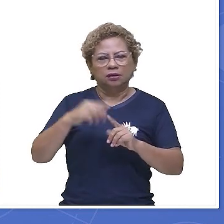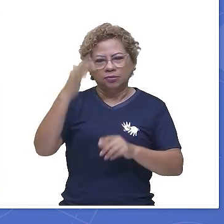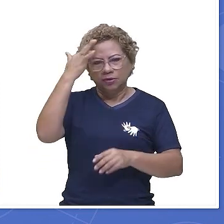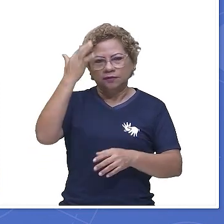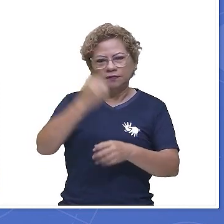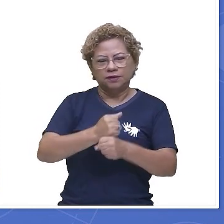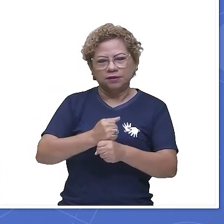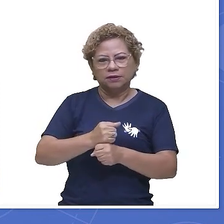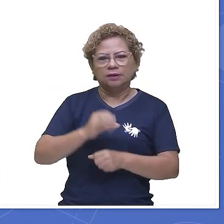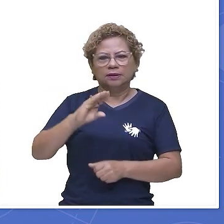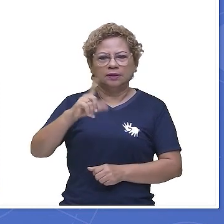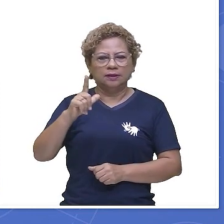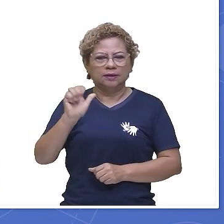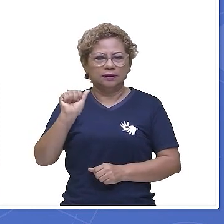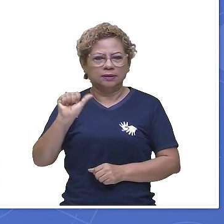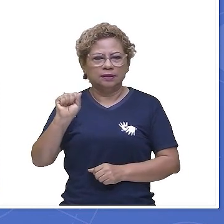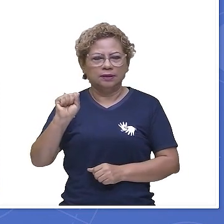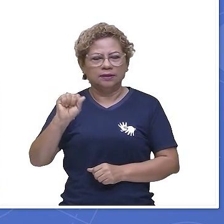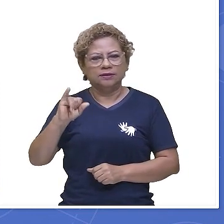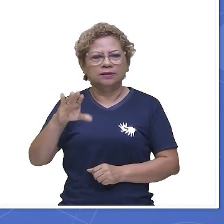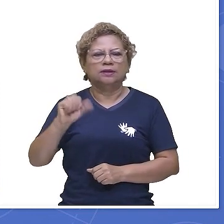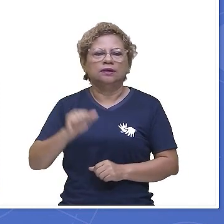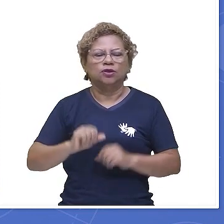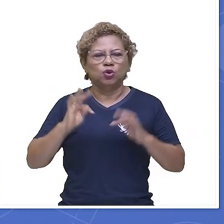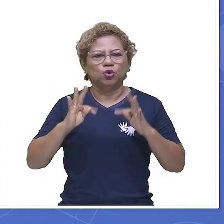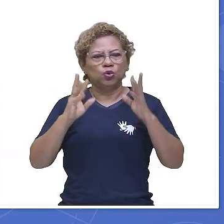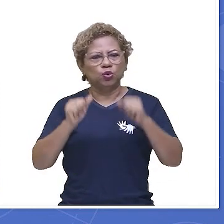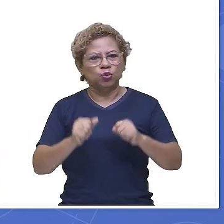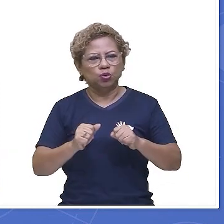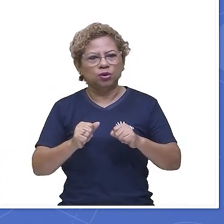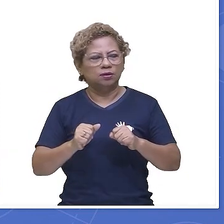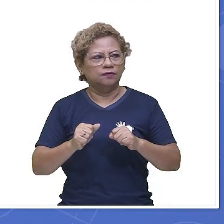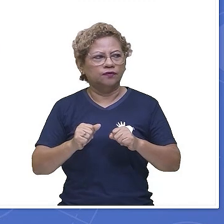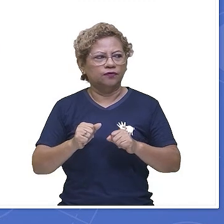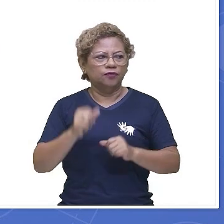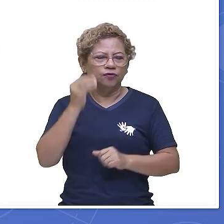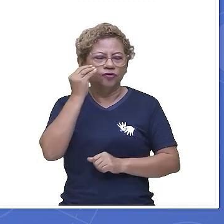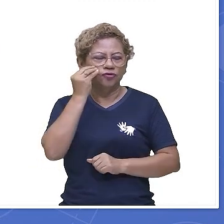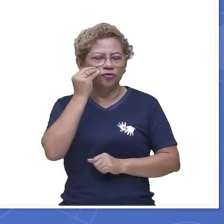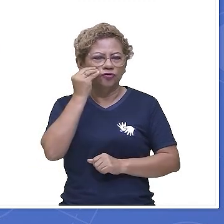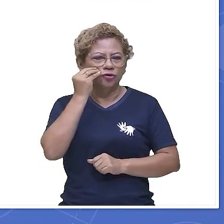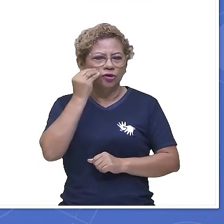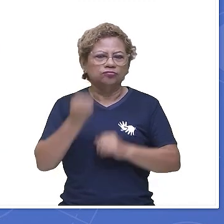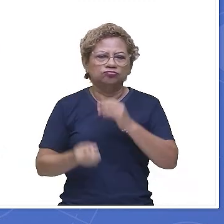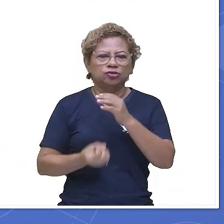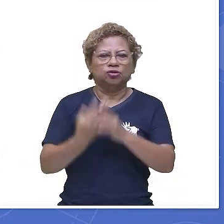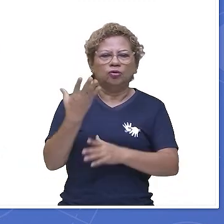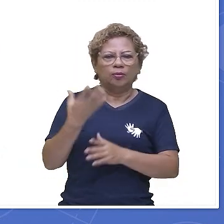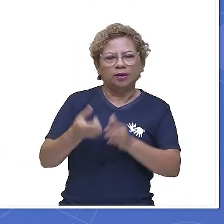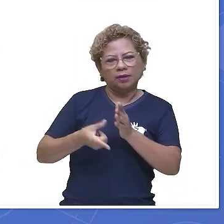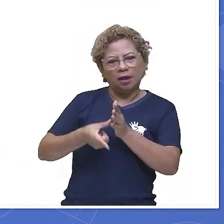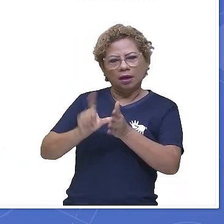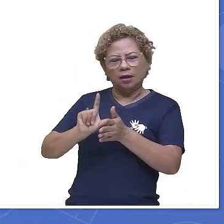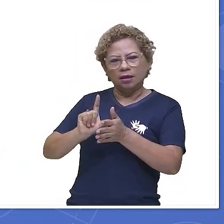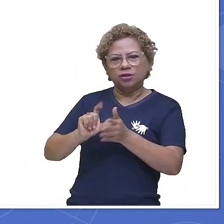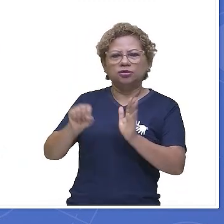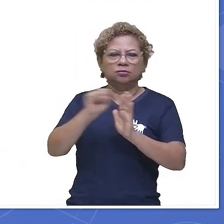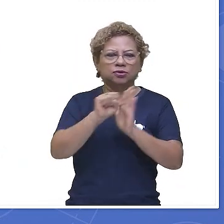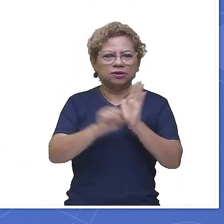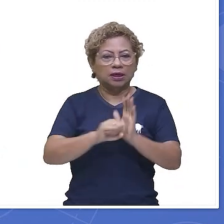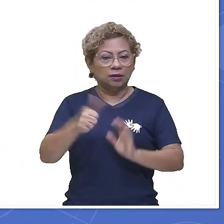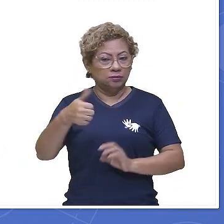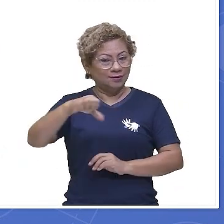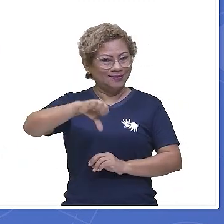resposta é a seguinte: tudo aquilo que foi descoberto e difundido no ramo da física até antes do século XIX, né, no século